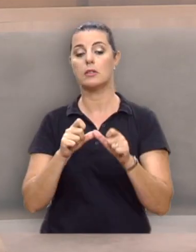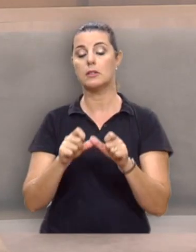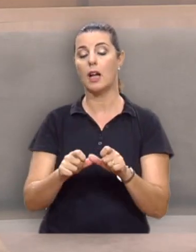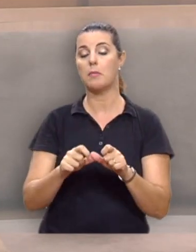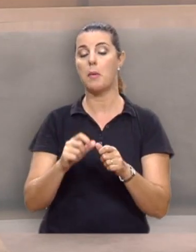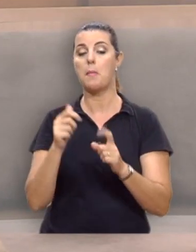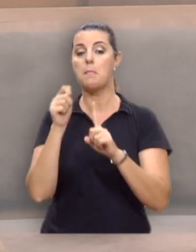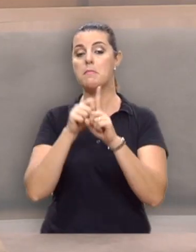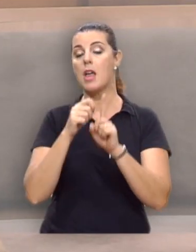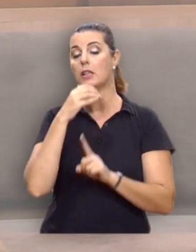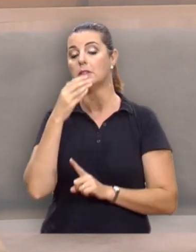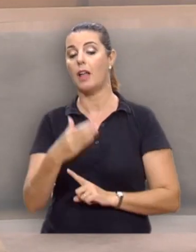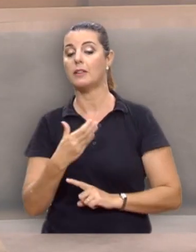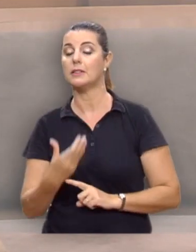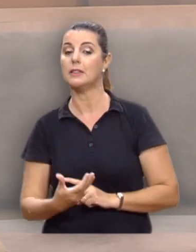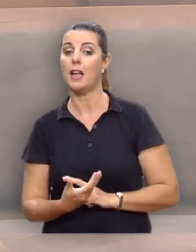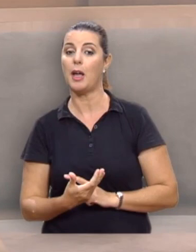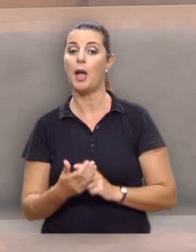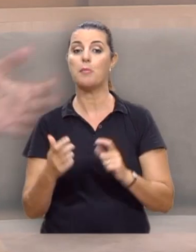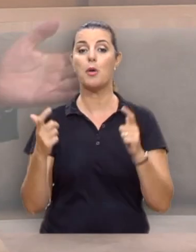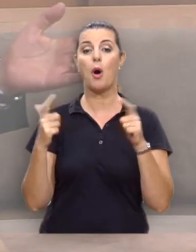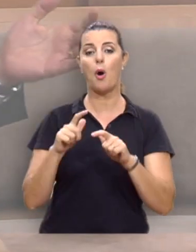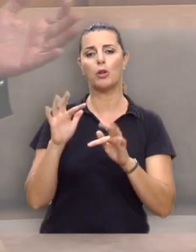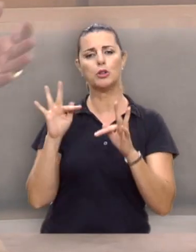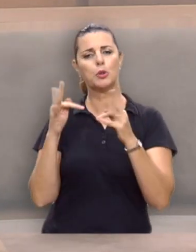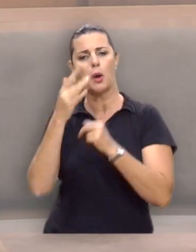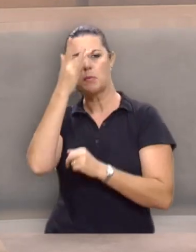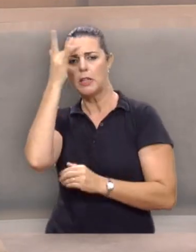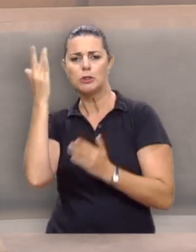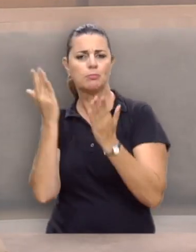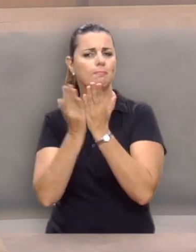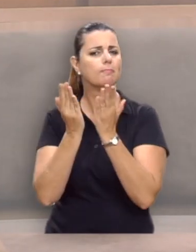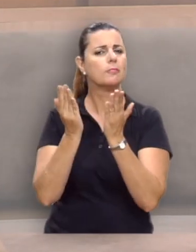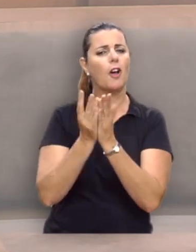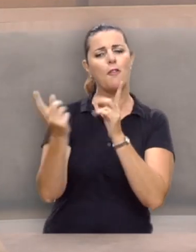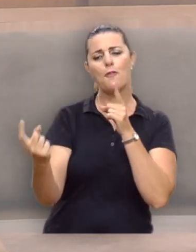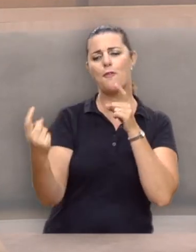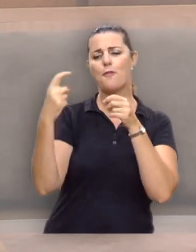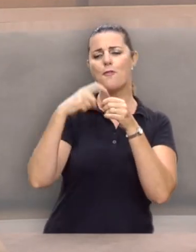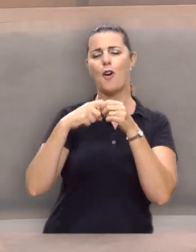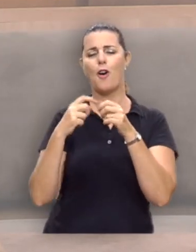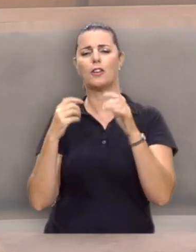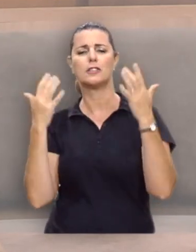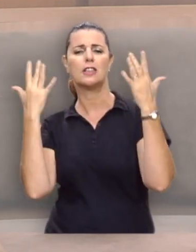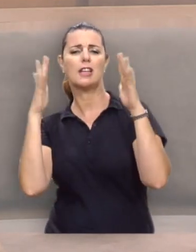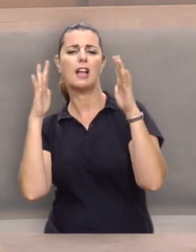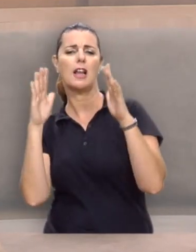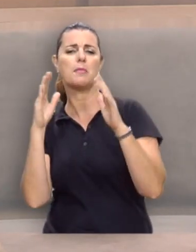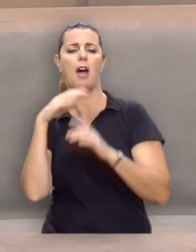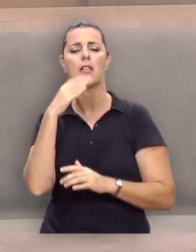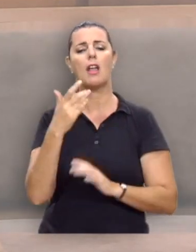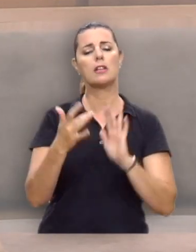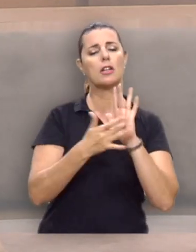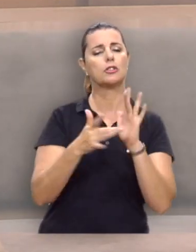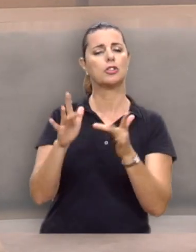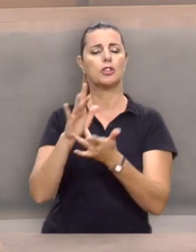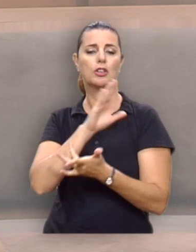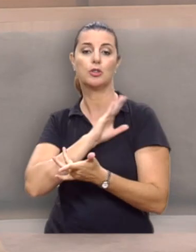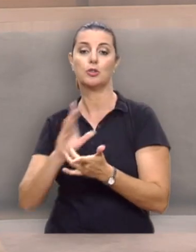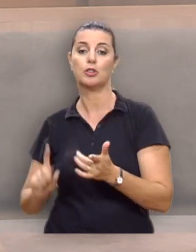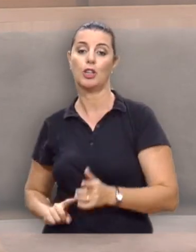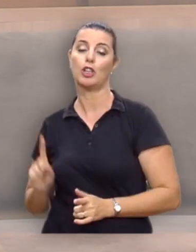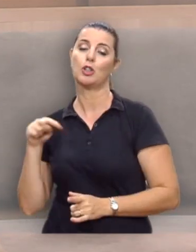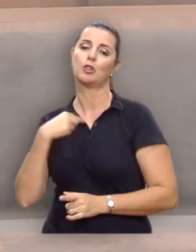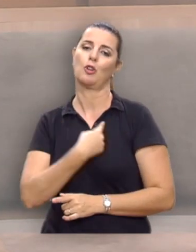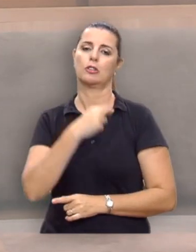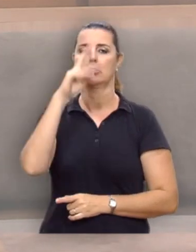de dezembro, onde todos os cristãos se voltam para celebrar o Natal de Jesus Cristo, nosso Senhor.